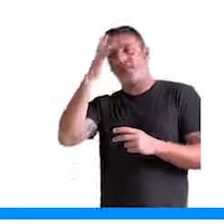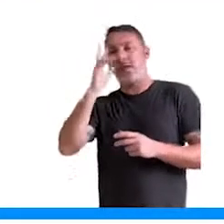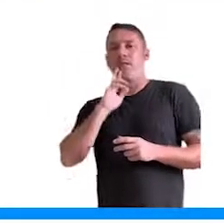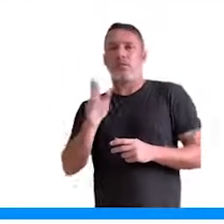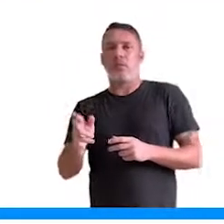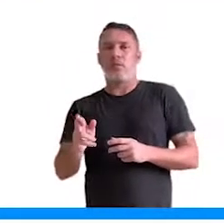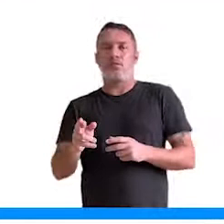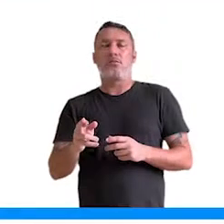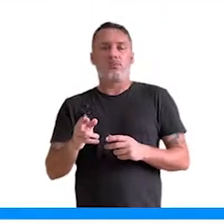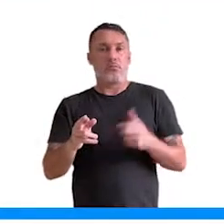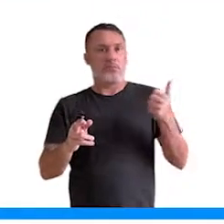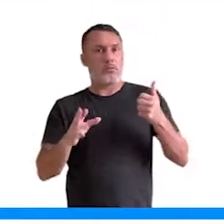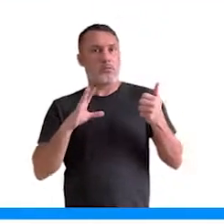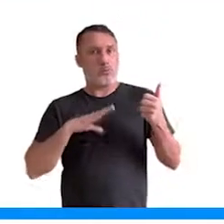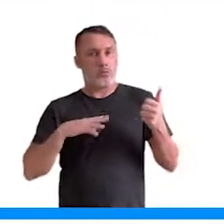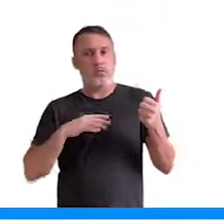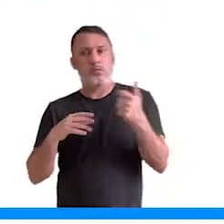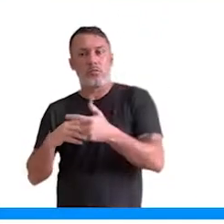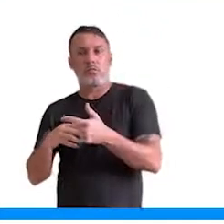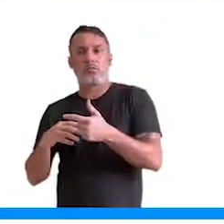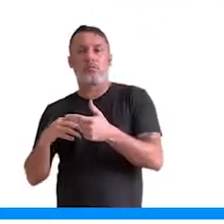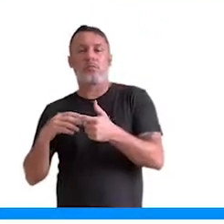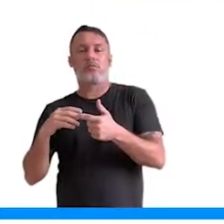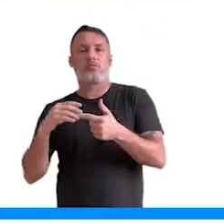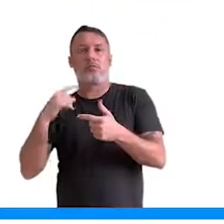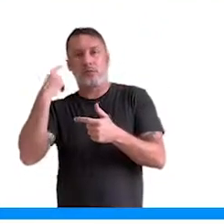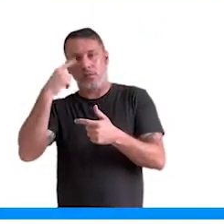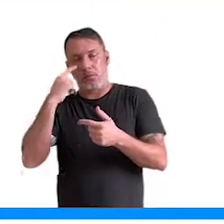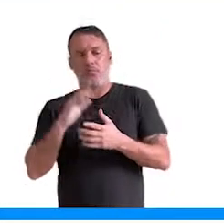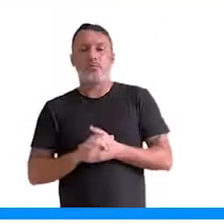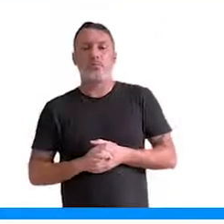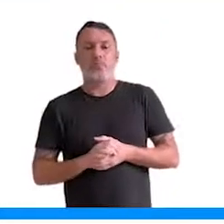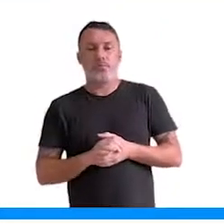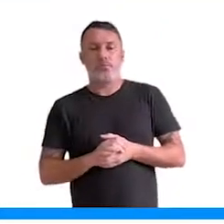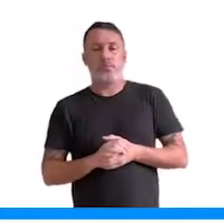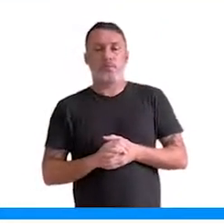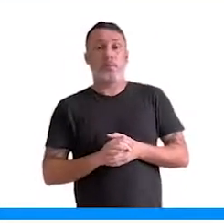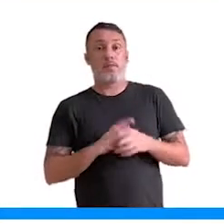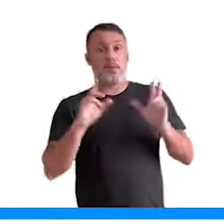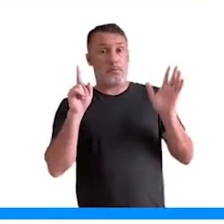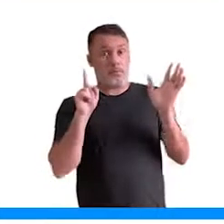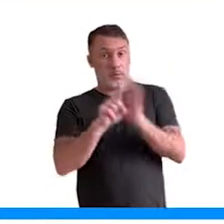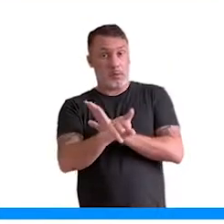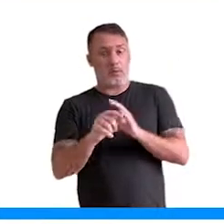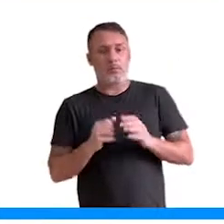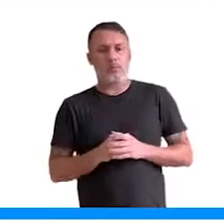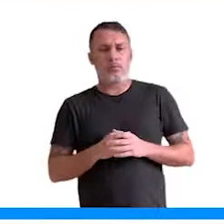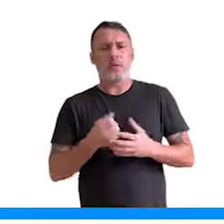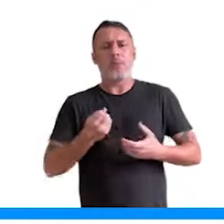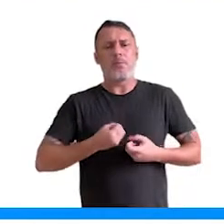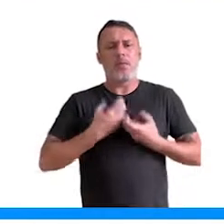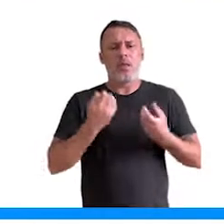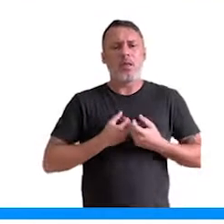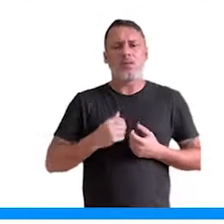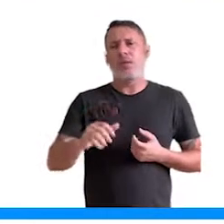espera-se do candidato. Bien? O poema El Robo, de Circe